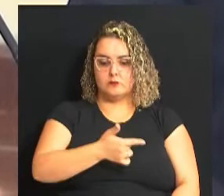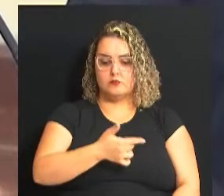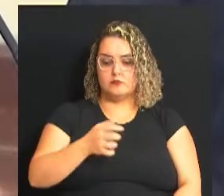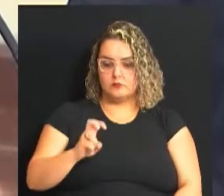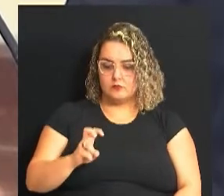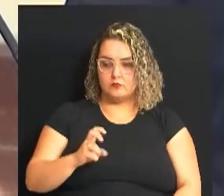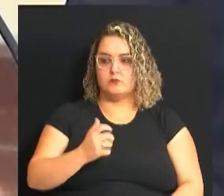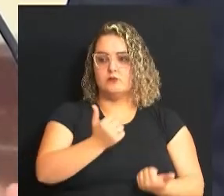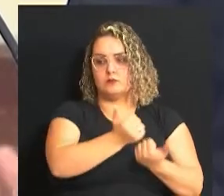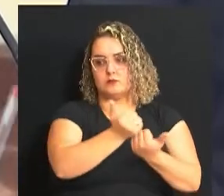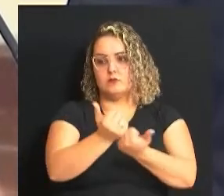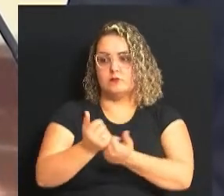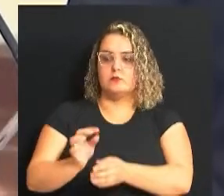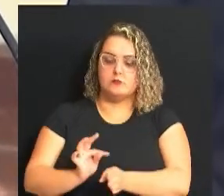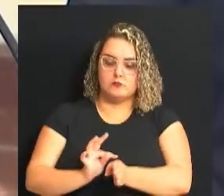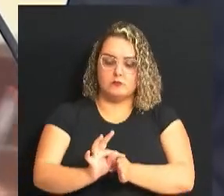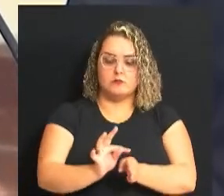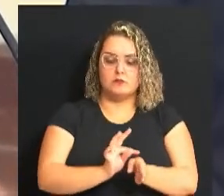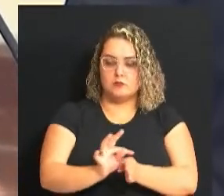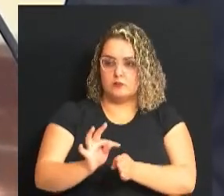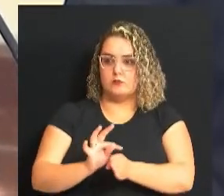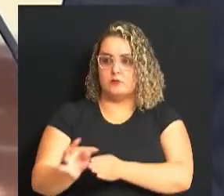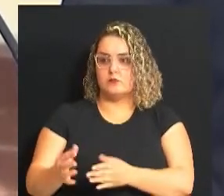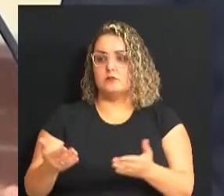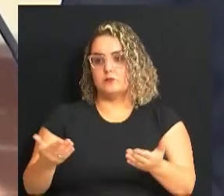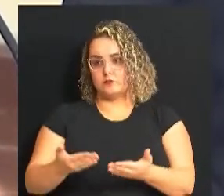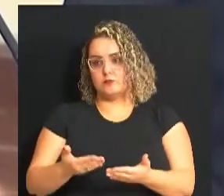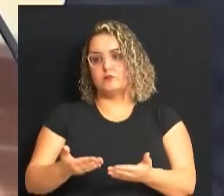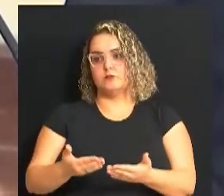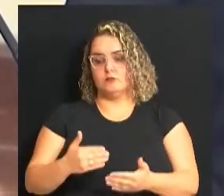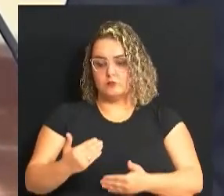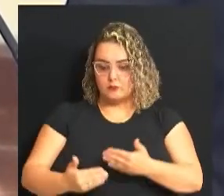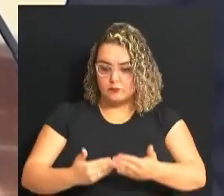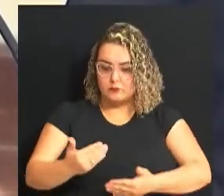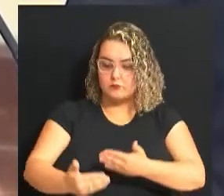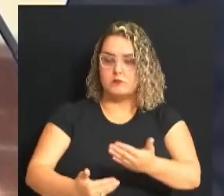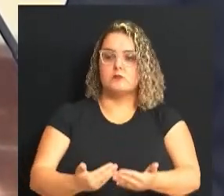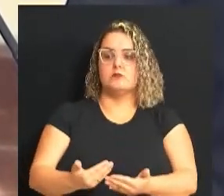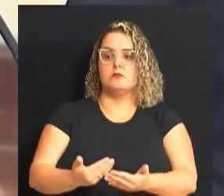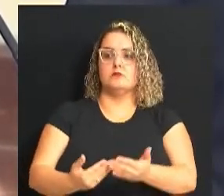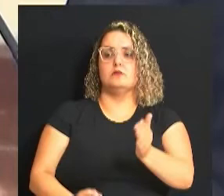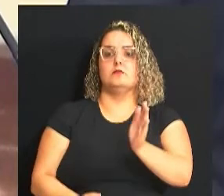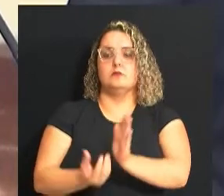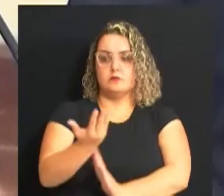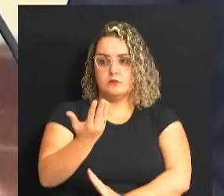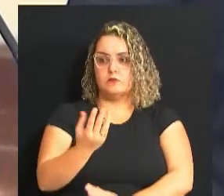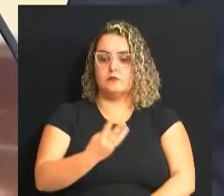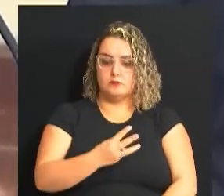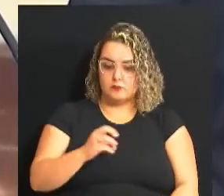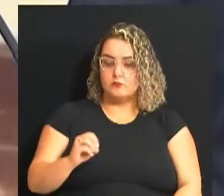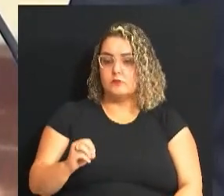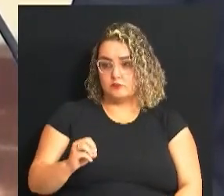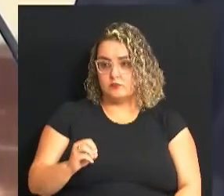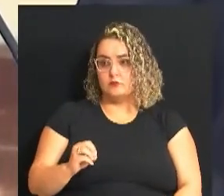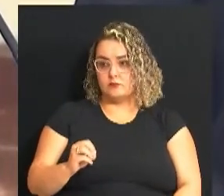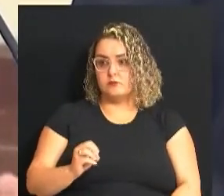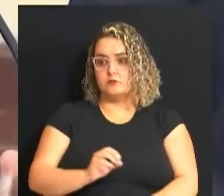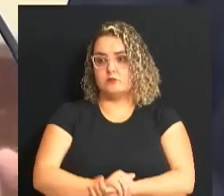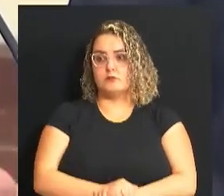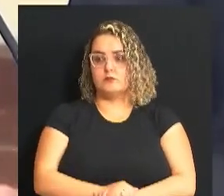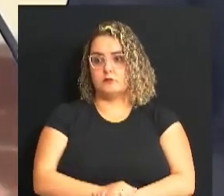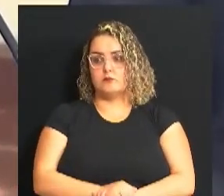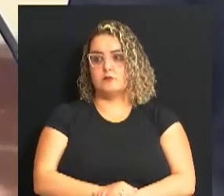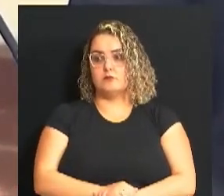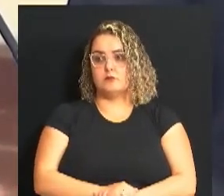de conselheiro tutelar, e agora a gente está passando com essa criação para 30, né? Então,